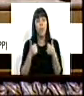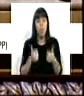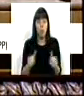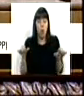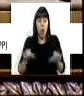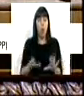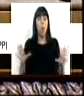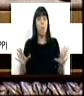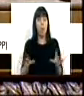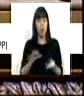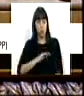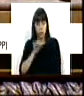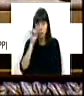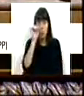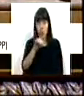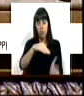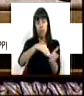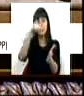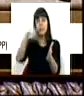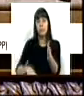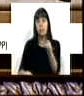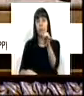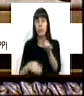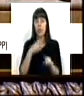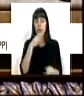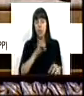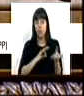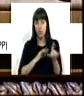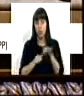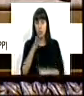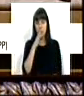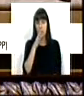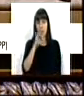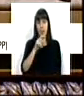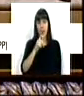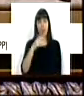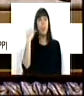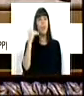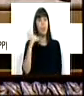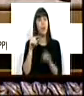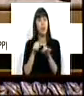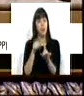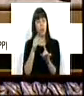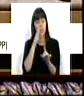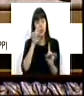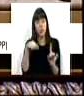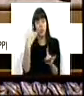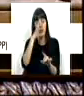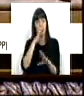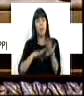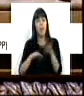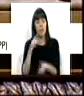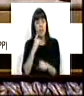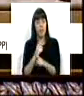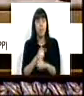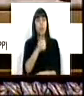boa ou má, que aliás os senhores subscreveram, como disse o Sr. Deputado Pedro Passos Coelho, que se estivesse no governo tomaria